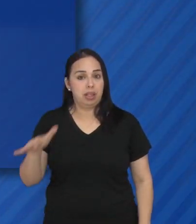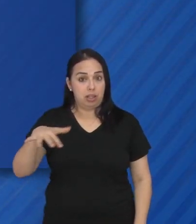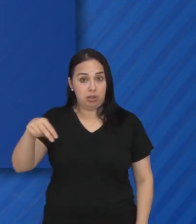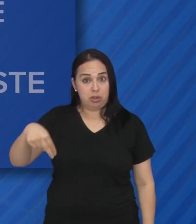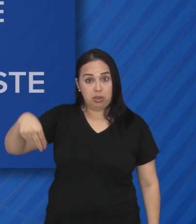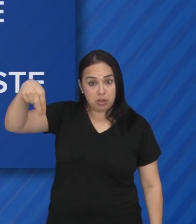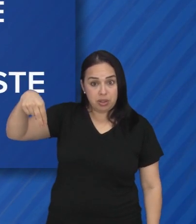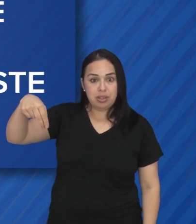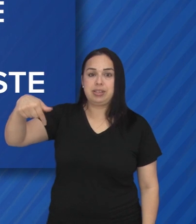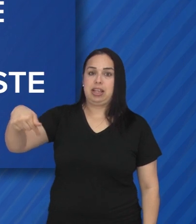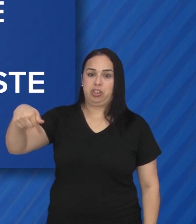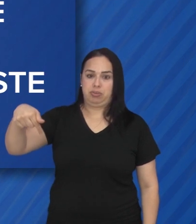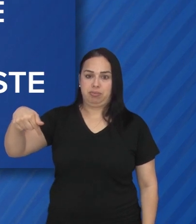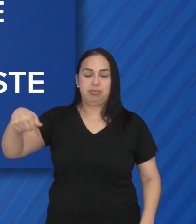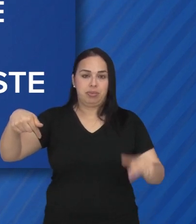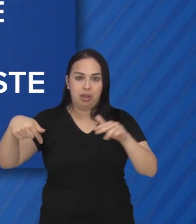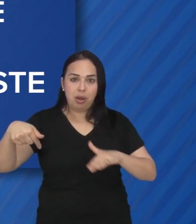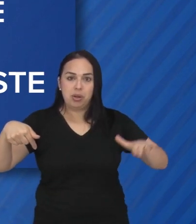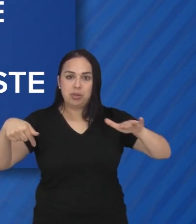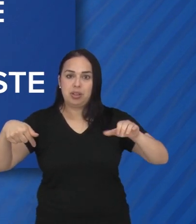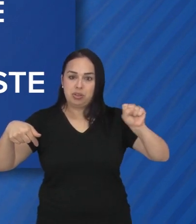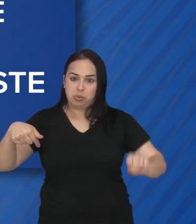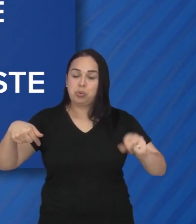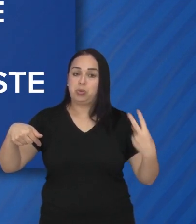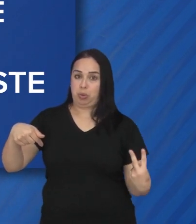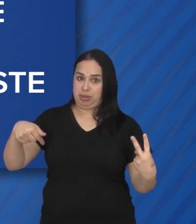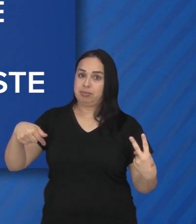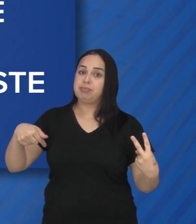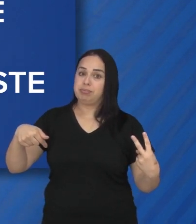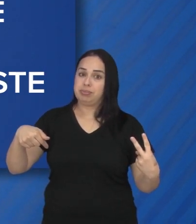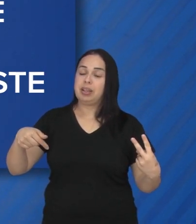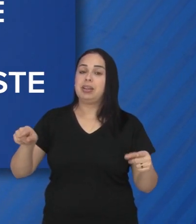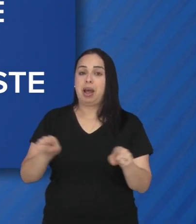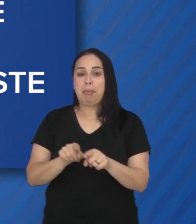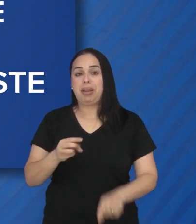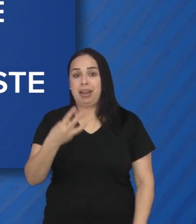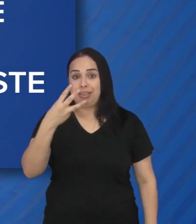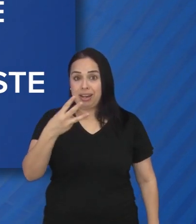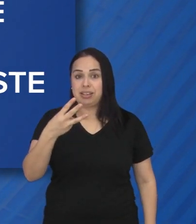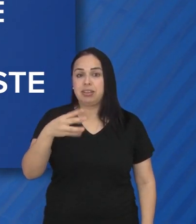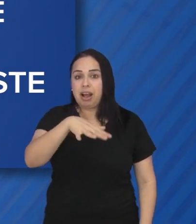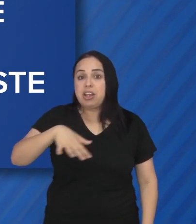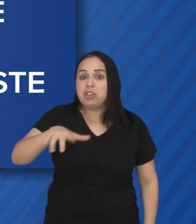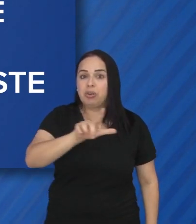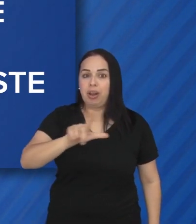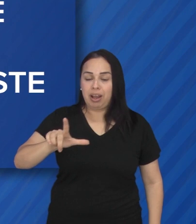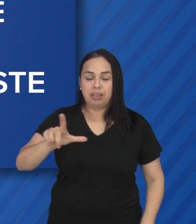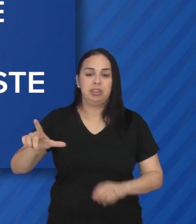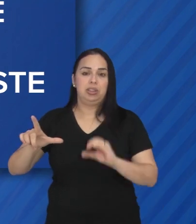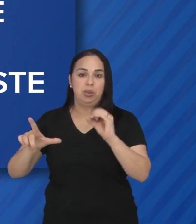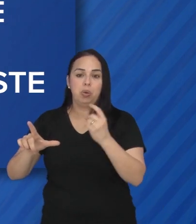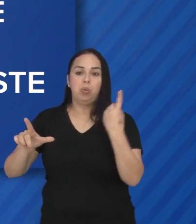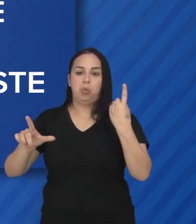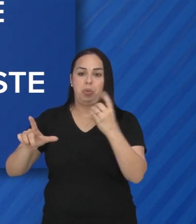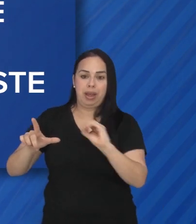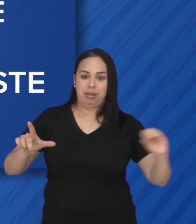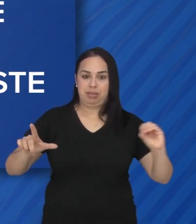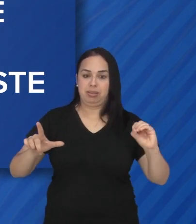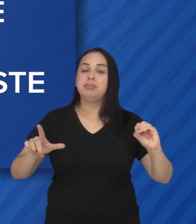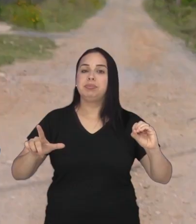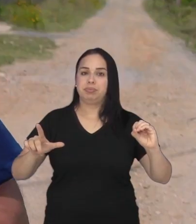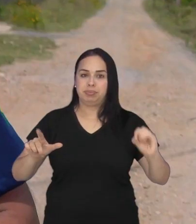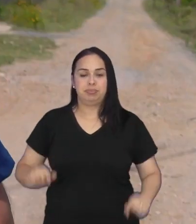negativos e positivos do comportamento dos colegas. De acordo com a coordenadora, o objetivo é colocar em prática o respeito